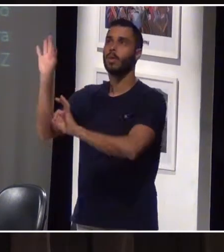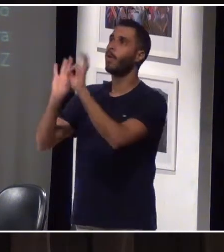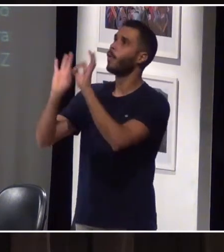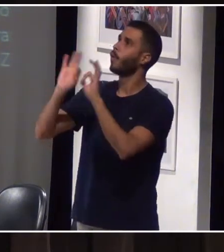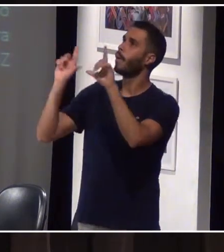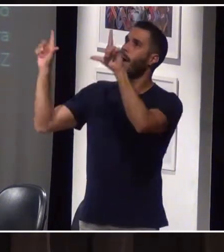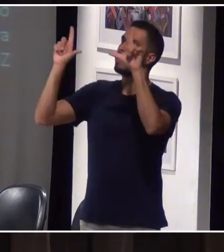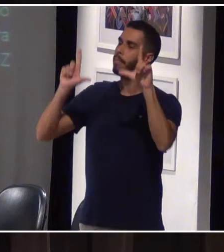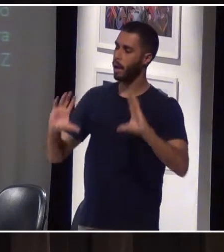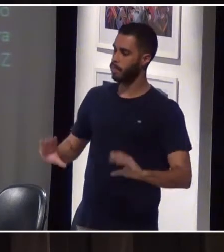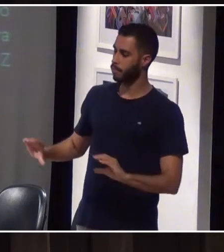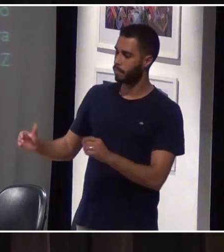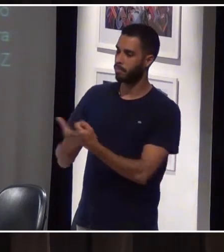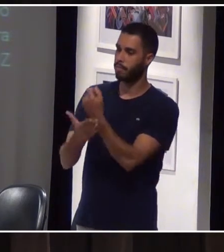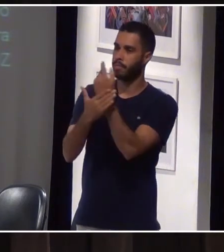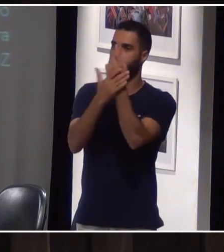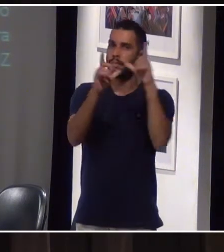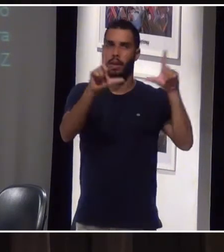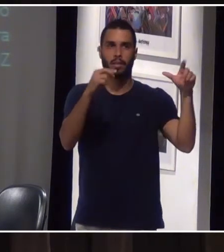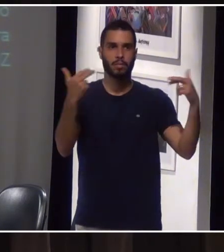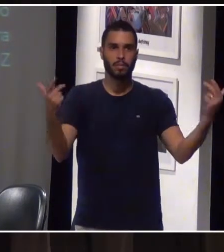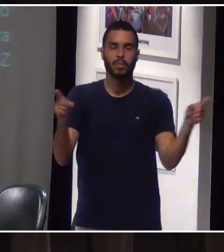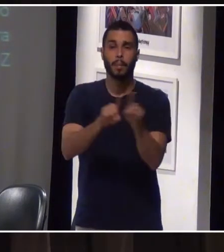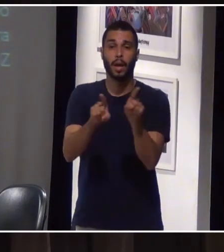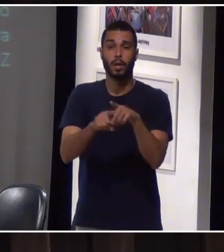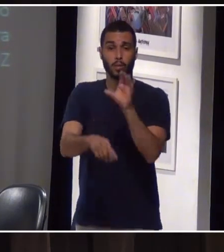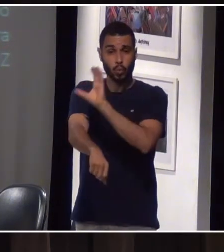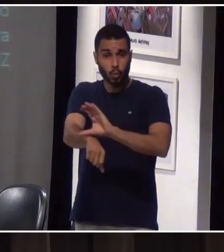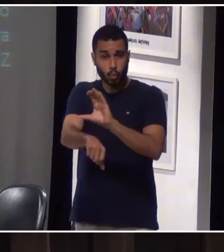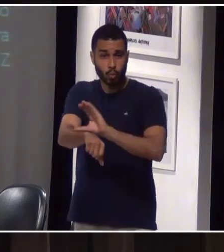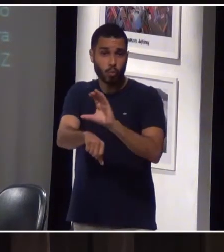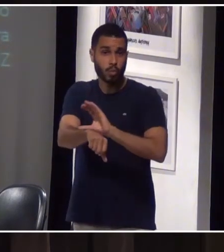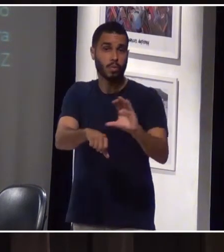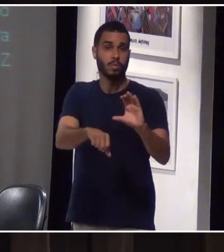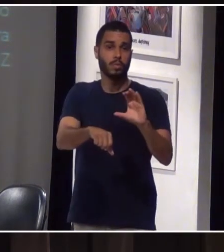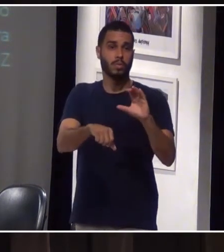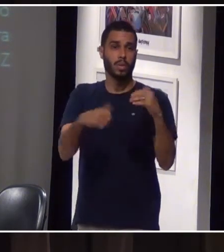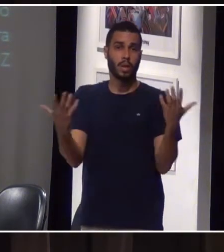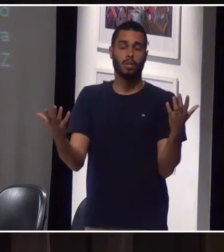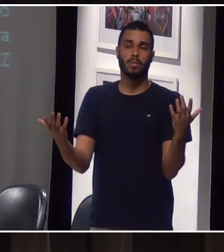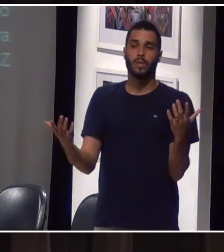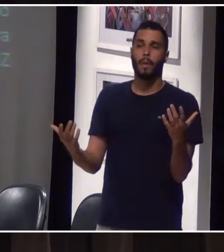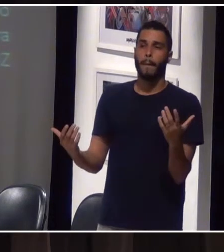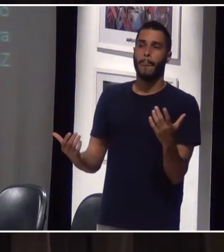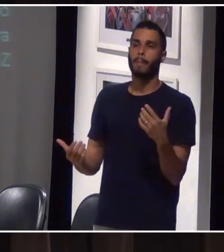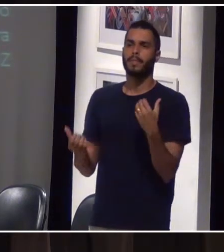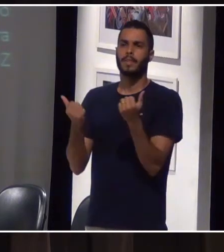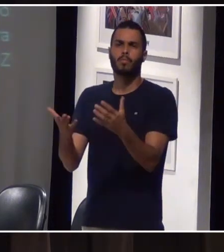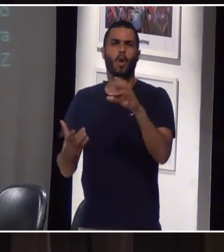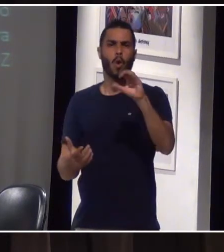casas. Capitalizam em cultura, por isso é legítimo investir em cursos acelerados que deem os